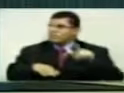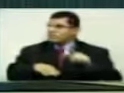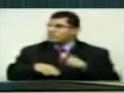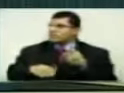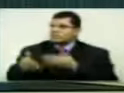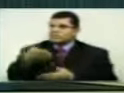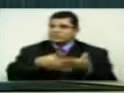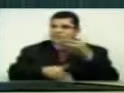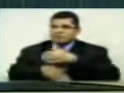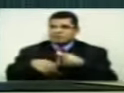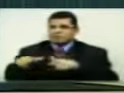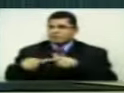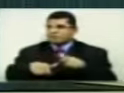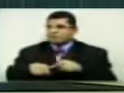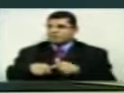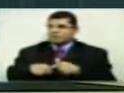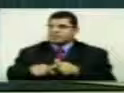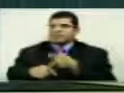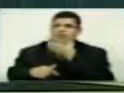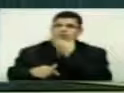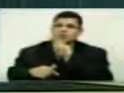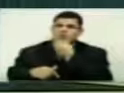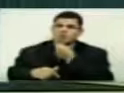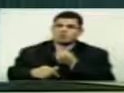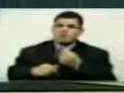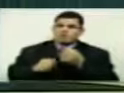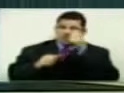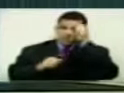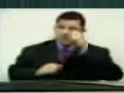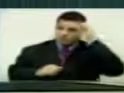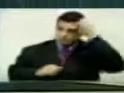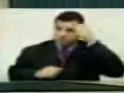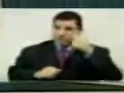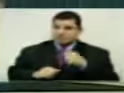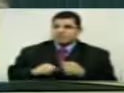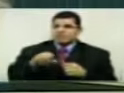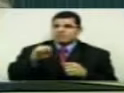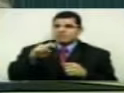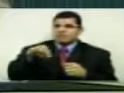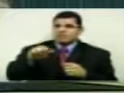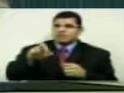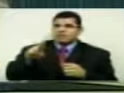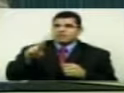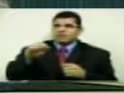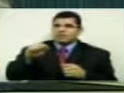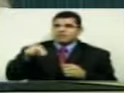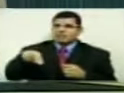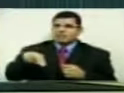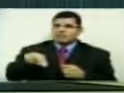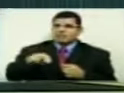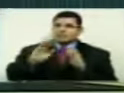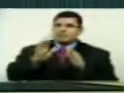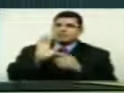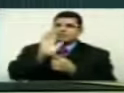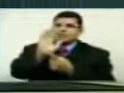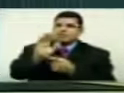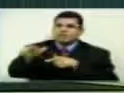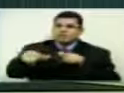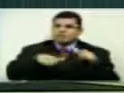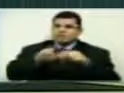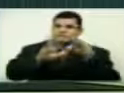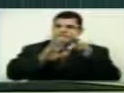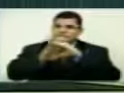vez intermediada pelo seu homem da capa preta, Samuel Ranan, que já